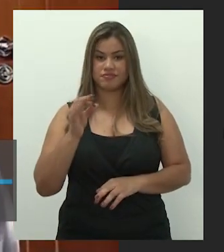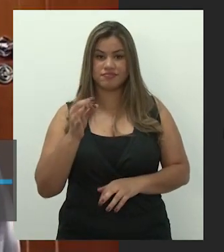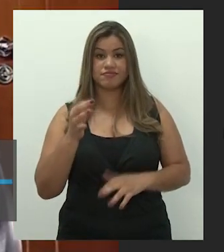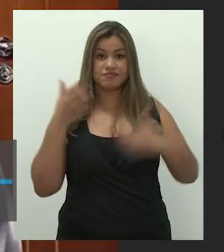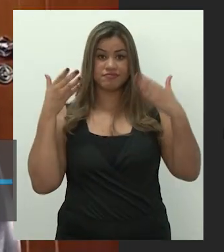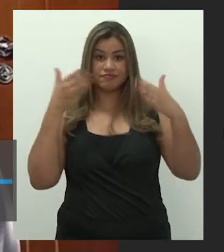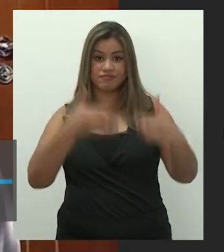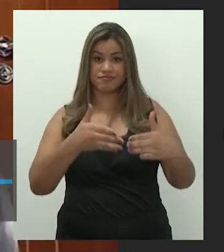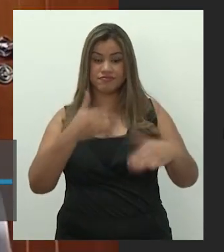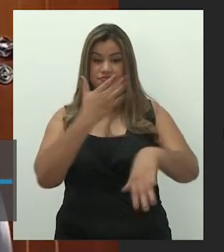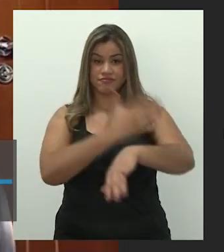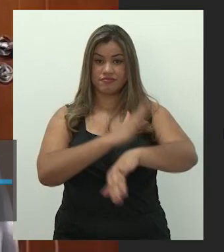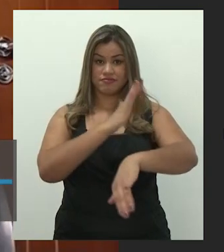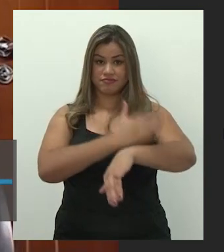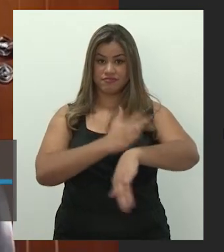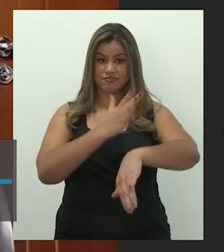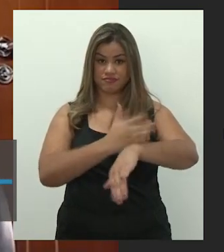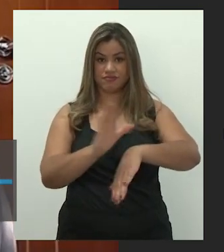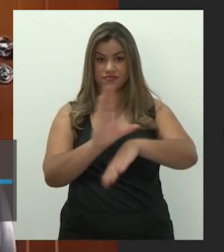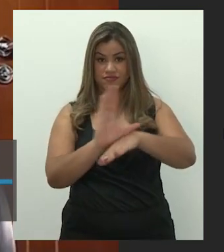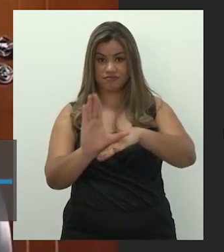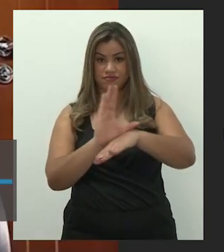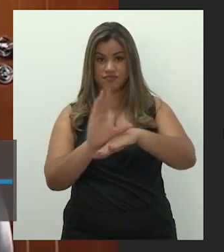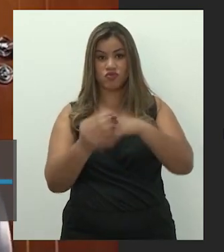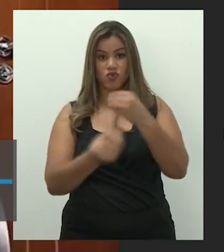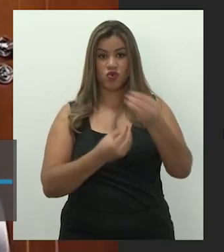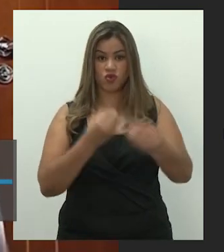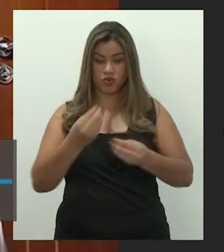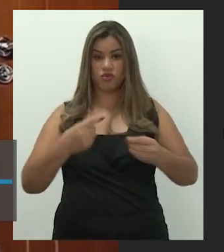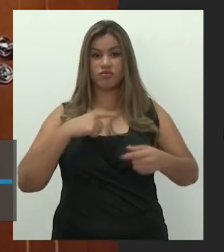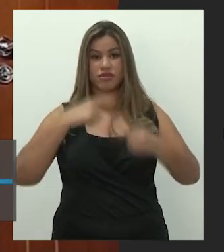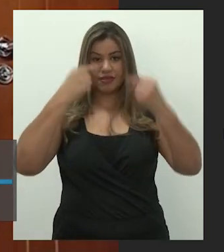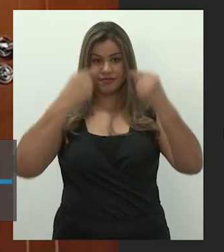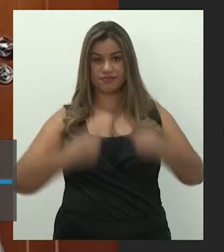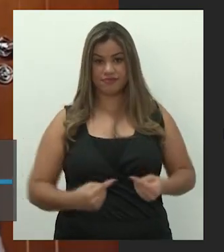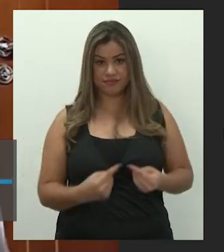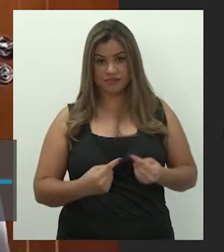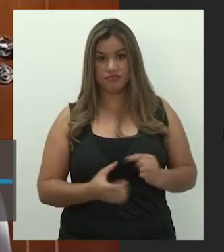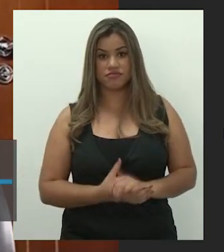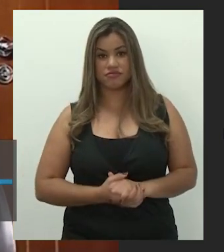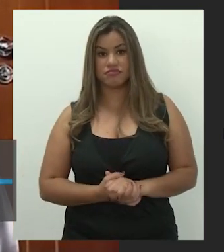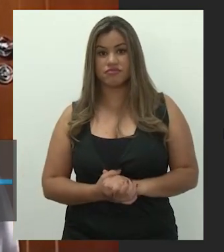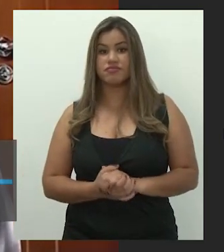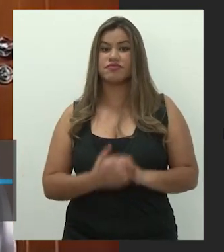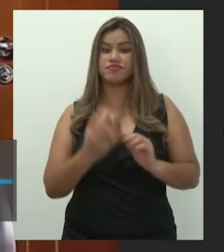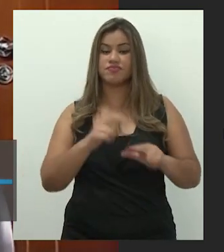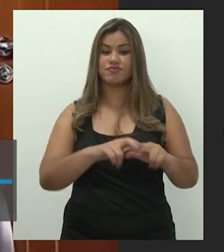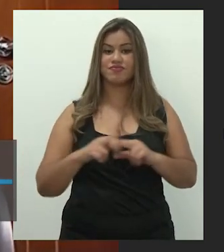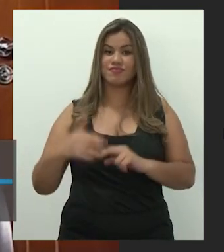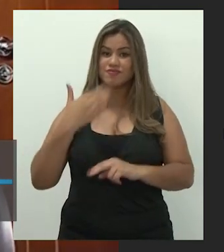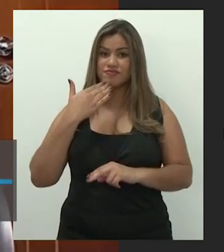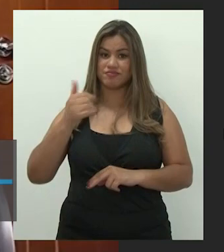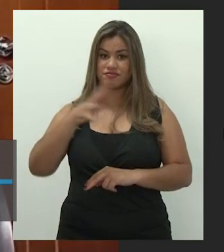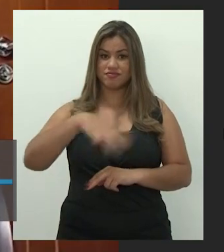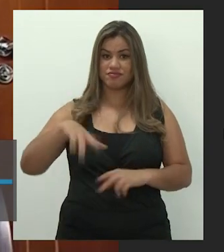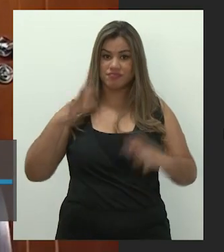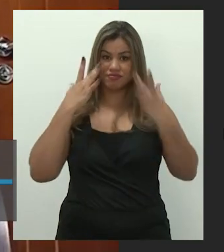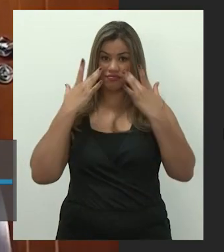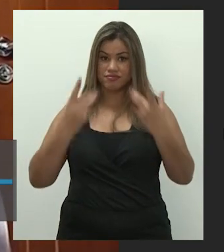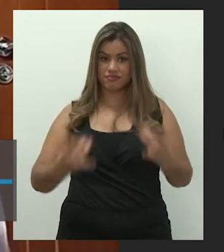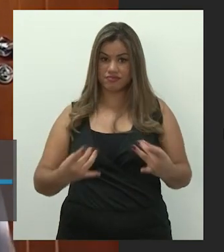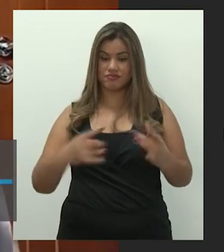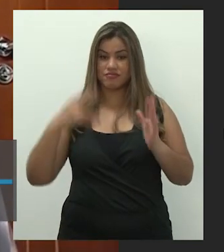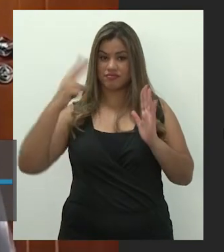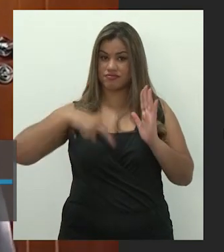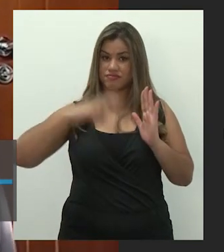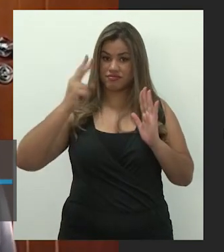hoje, para a gente começar mesmo esquentando, a gente vai começar com um desafio com vocês. Para isso, eu peço que vocês prestem muita atenção no que eu vou